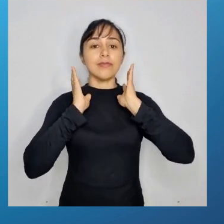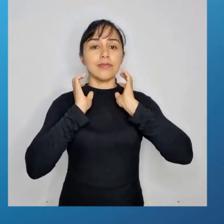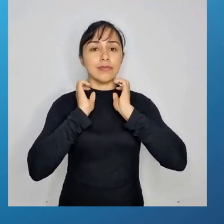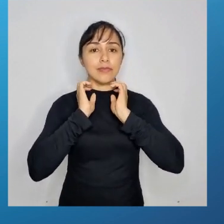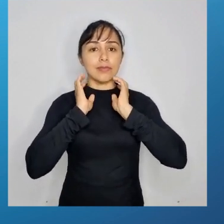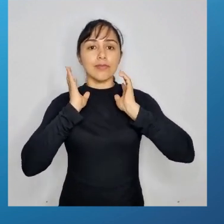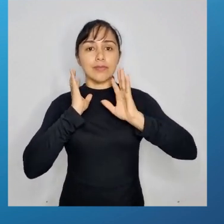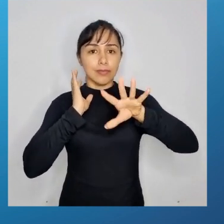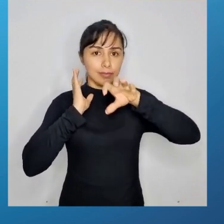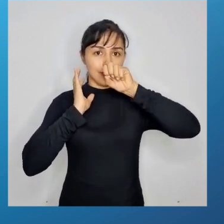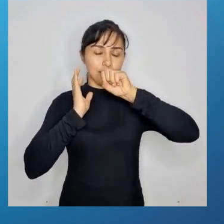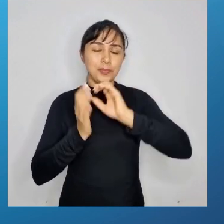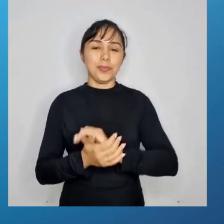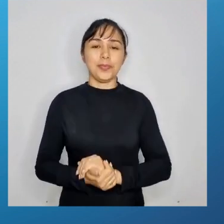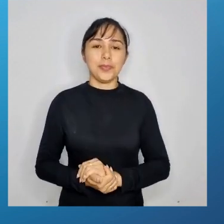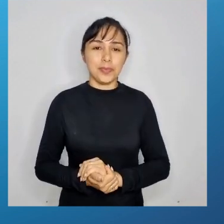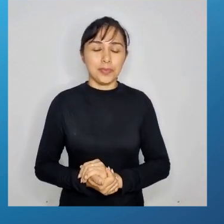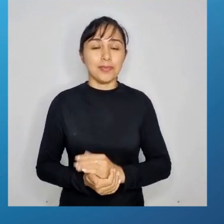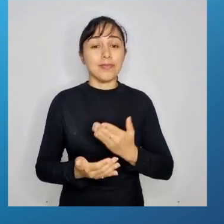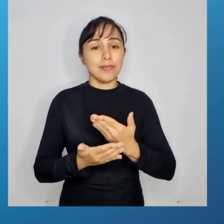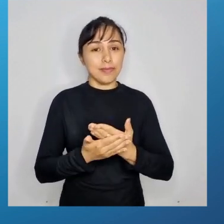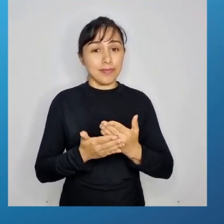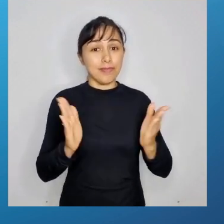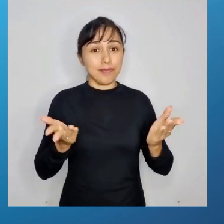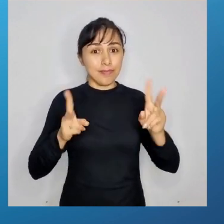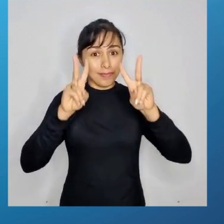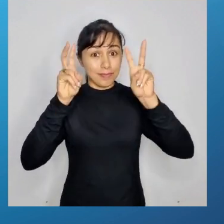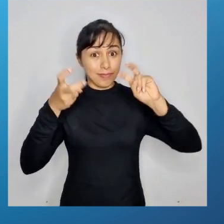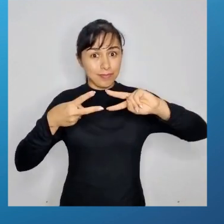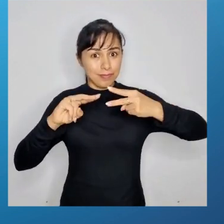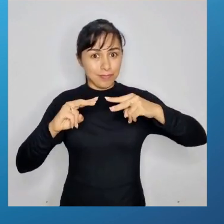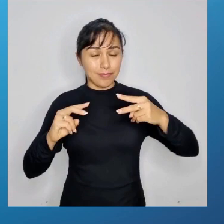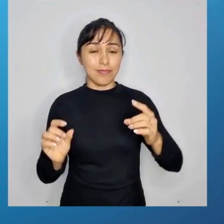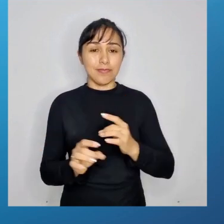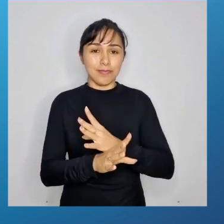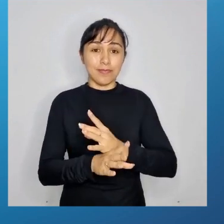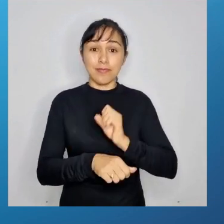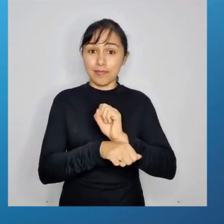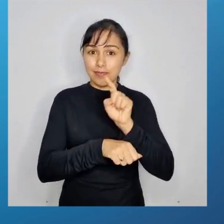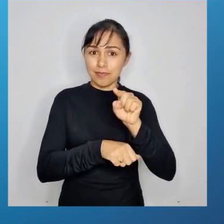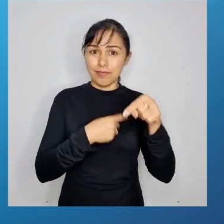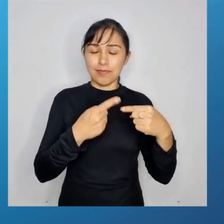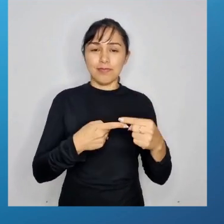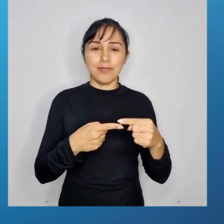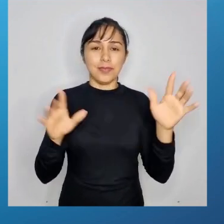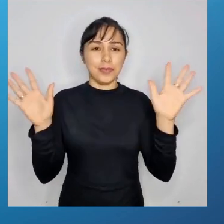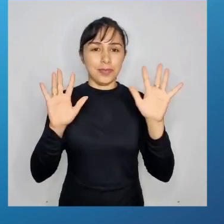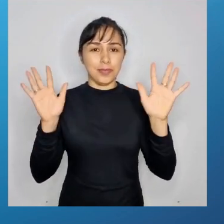É isso, pessoal. Essa foi a nossa aula sobre anfíbios. Eu espero você em uma próxima. Tchau!